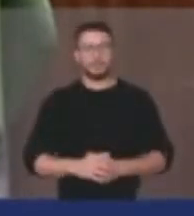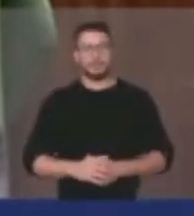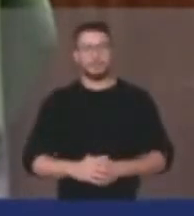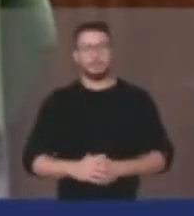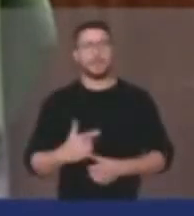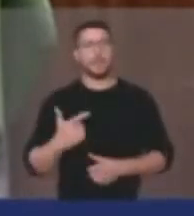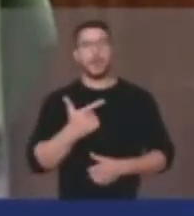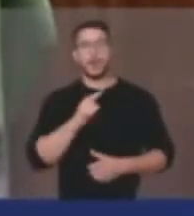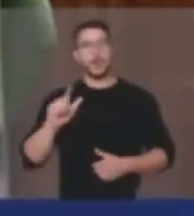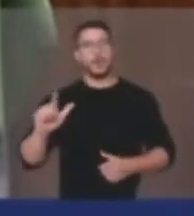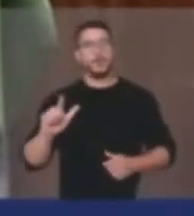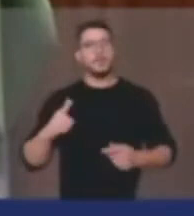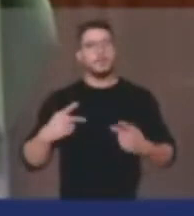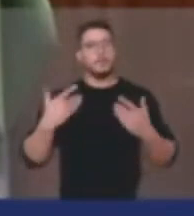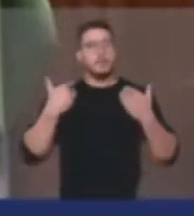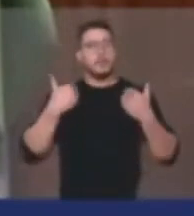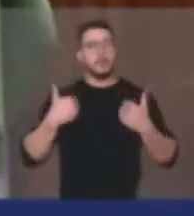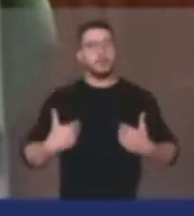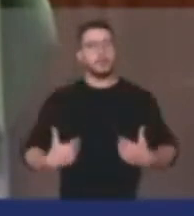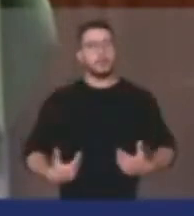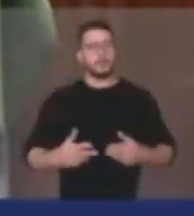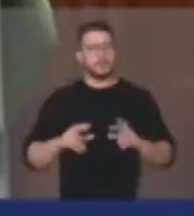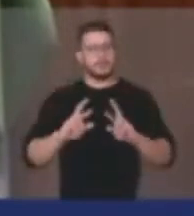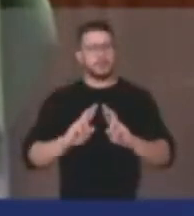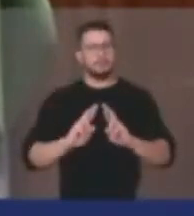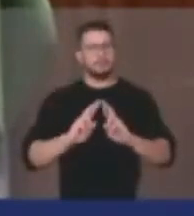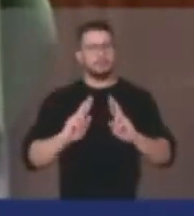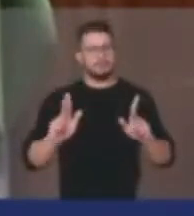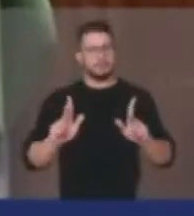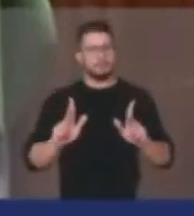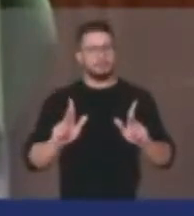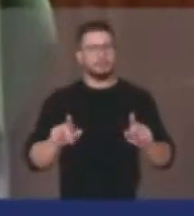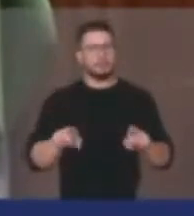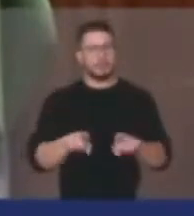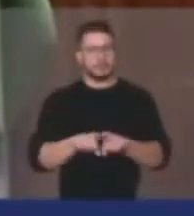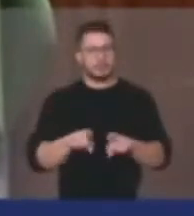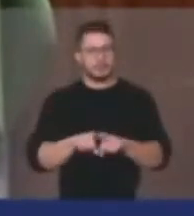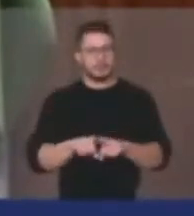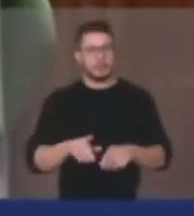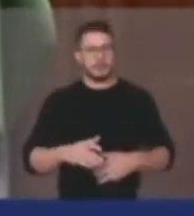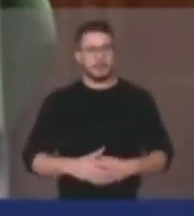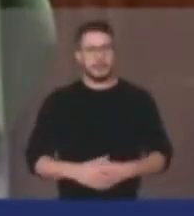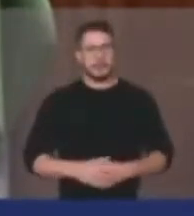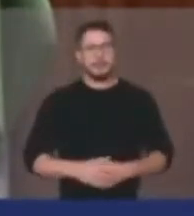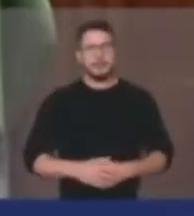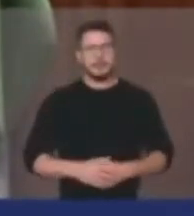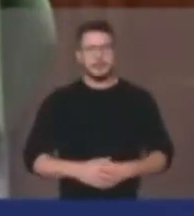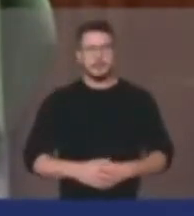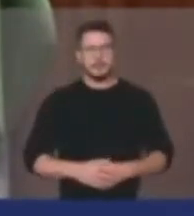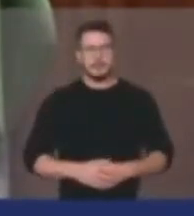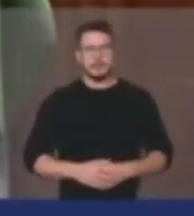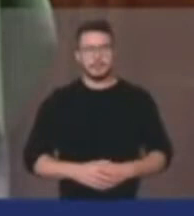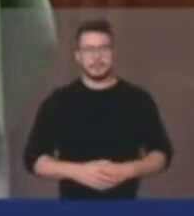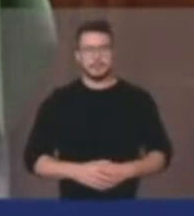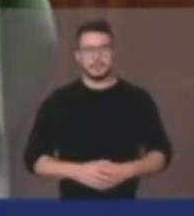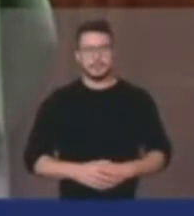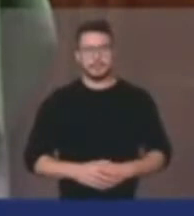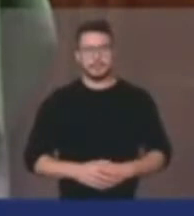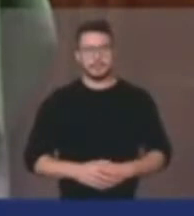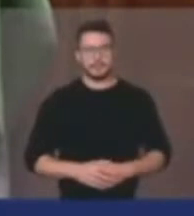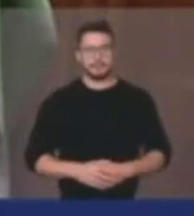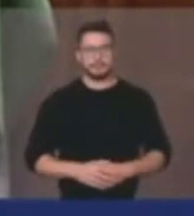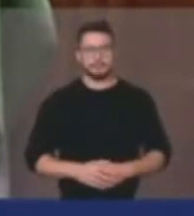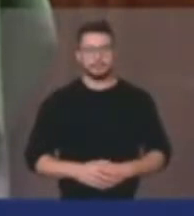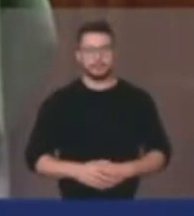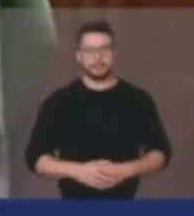que efetivamente mostra esse mecanismo parcial, essa conduta